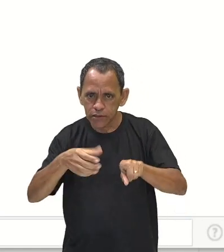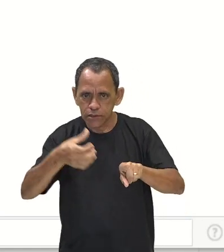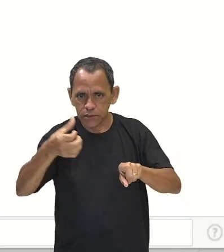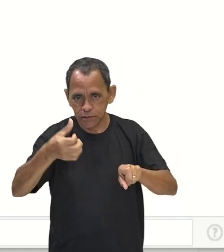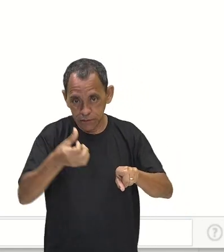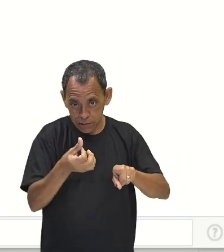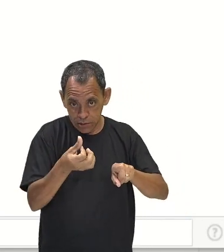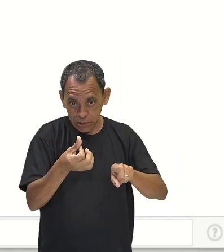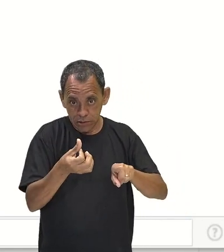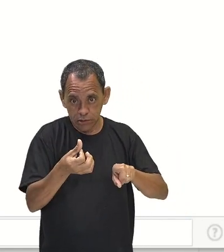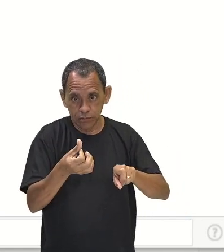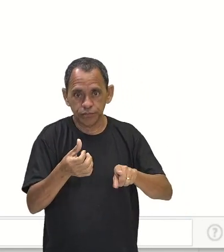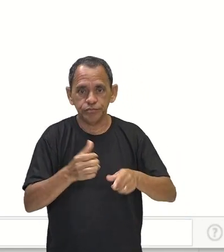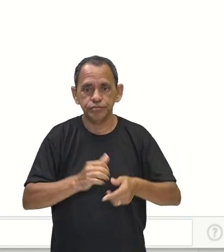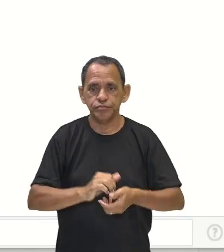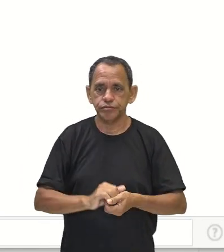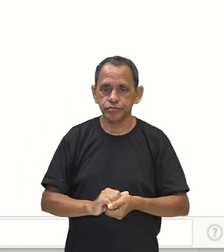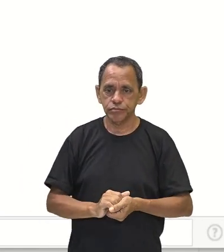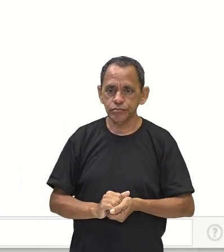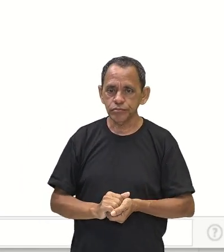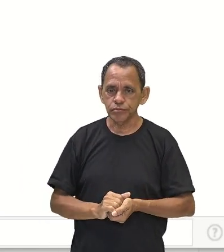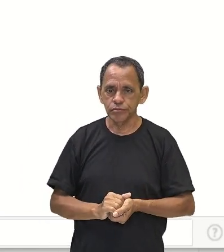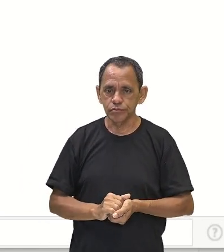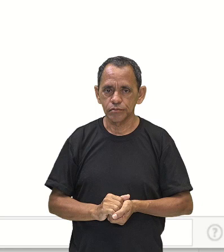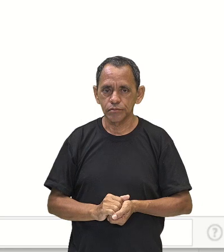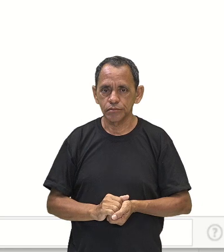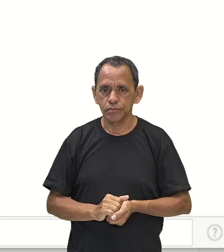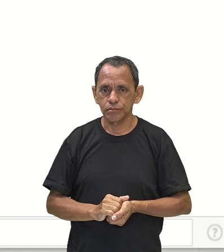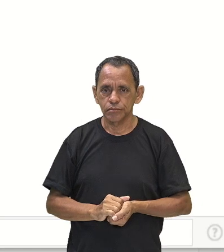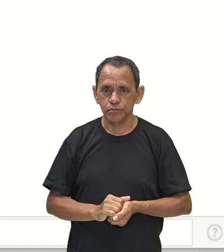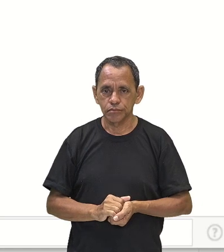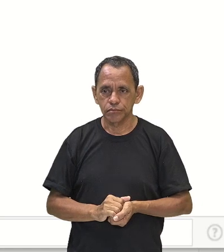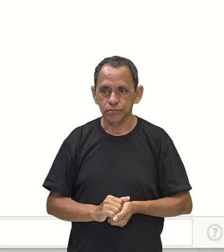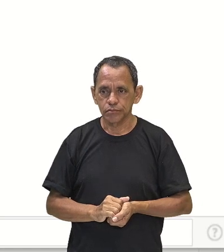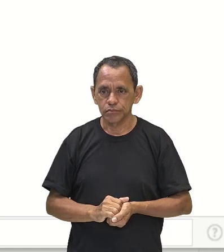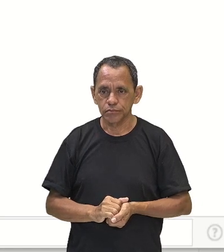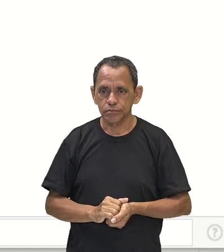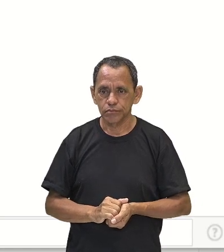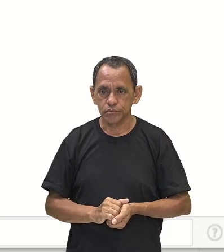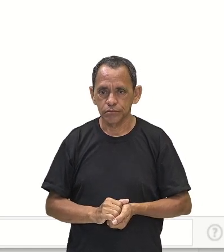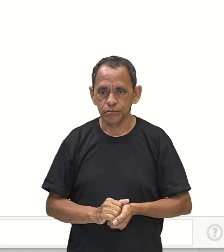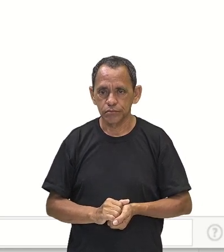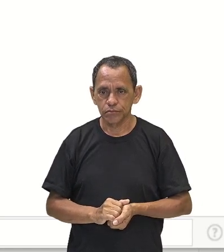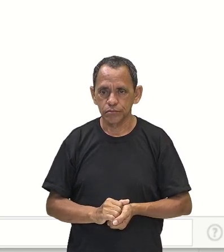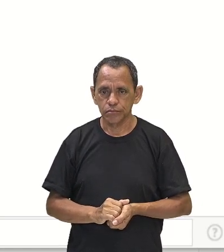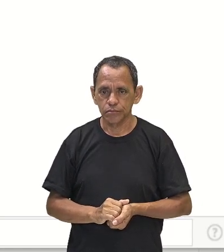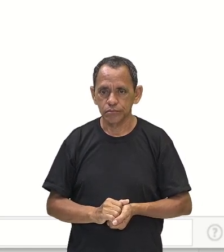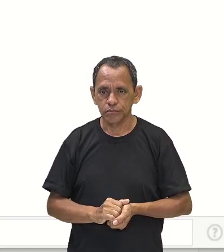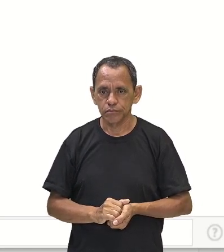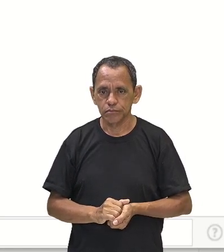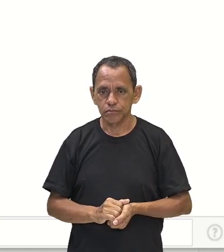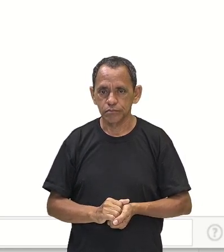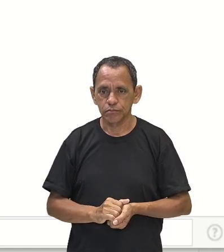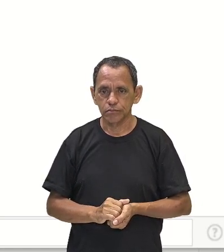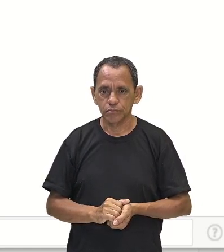aqui 1, 2, 3, 4. Mais um